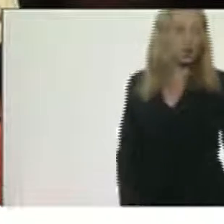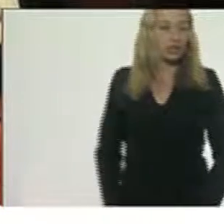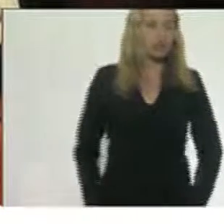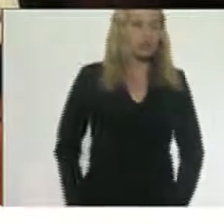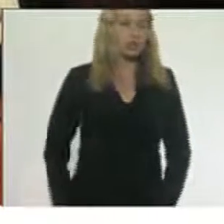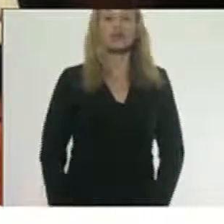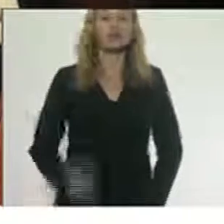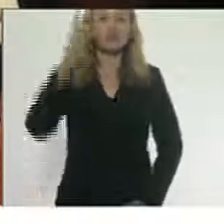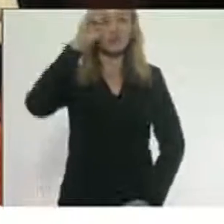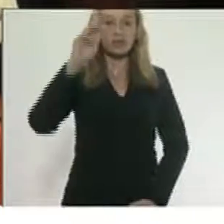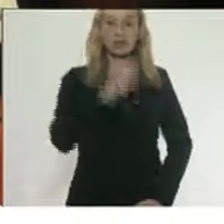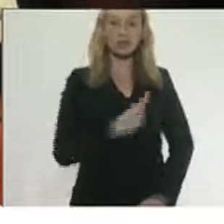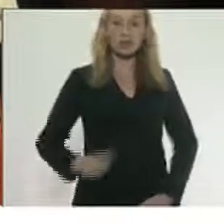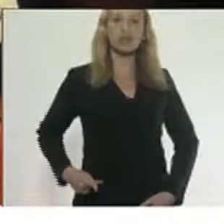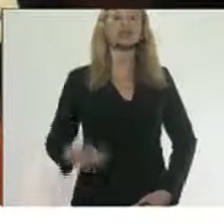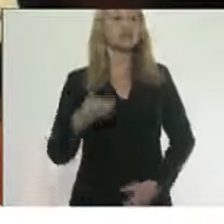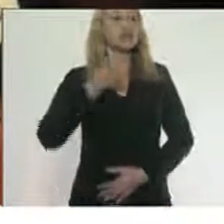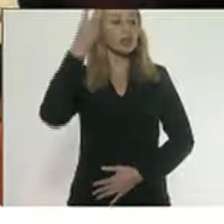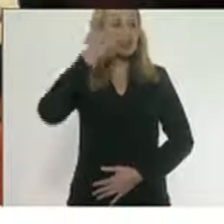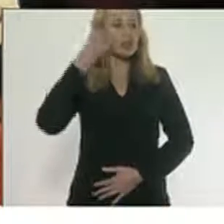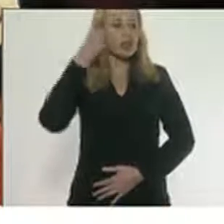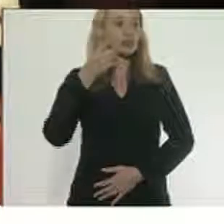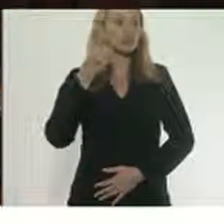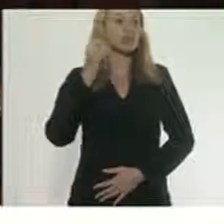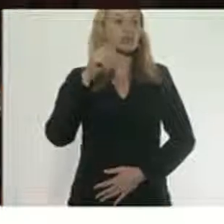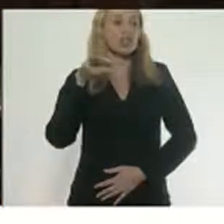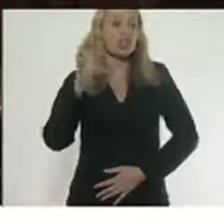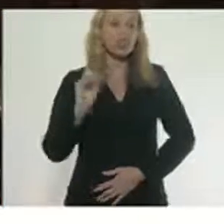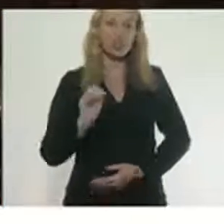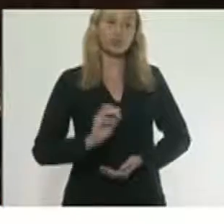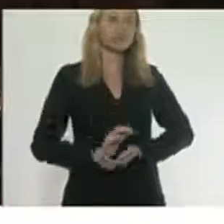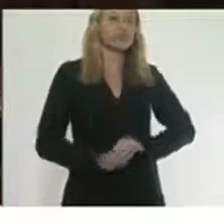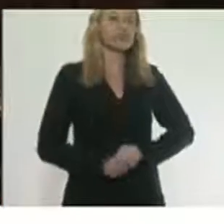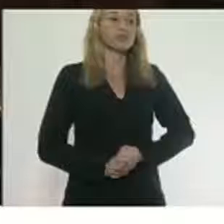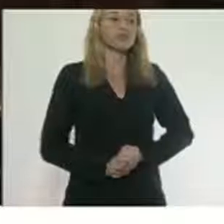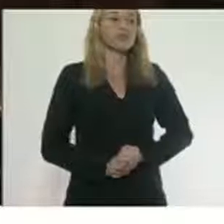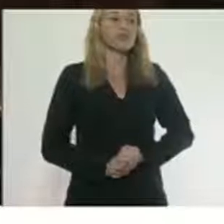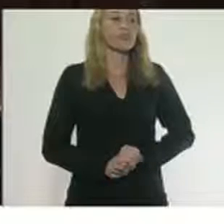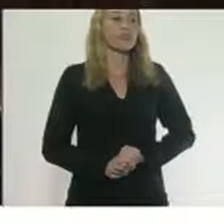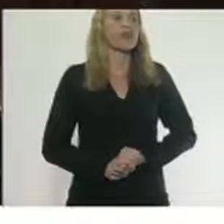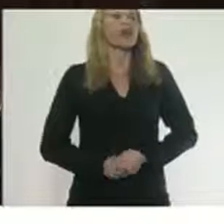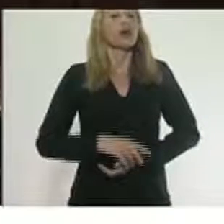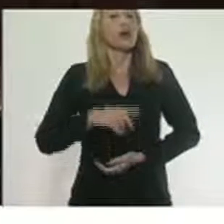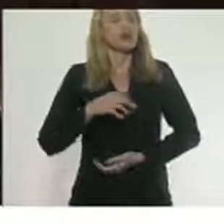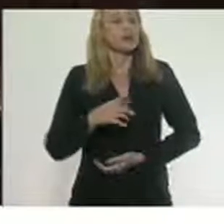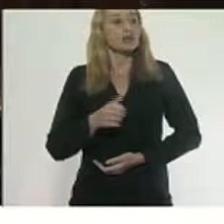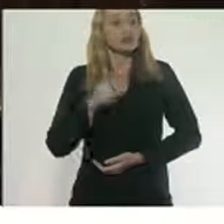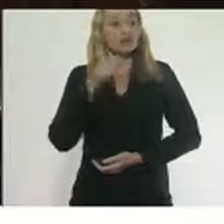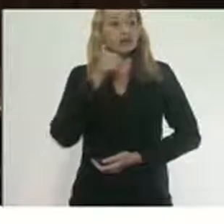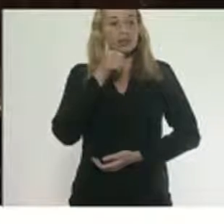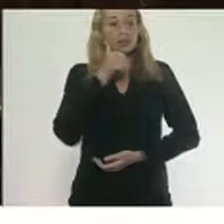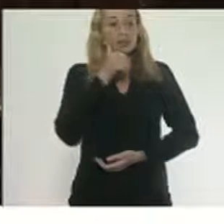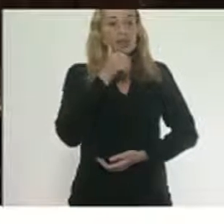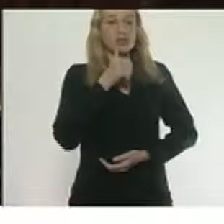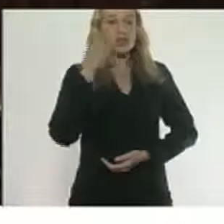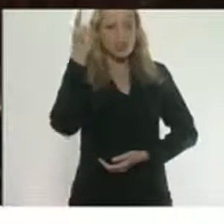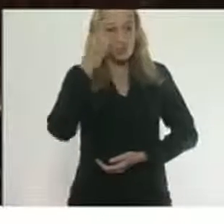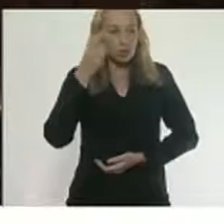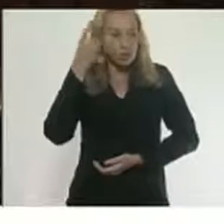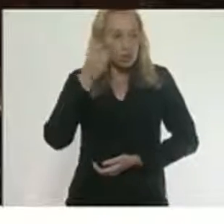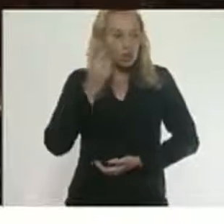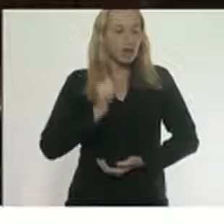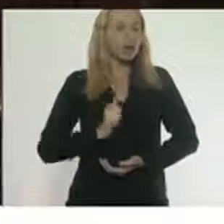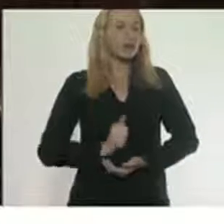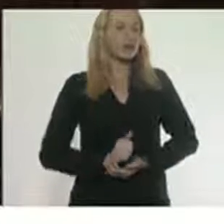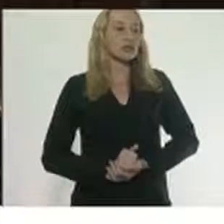Senhor presidente, deputado Sérgio Lubac, senhora deputada, saúdo a